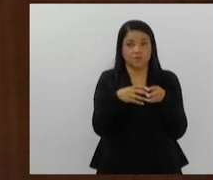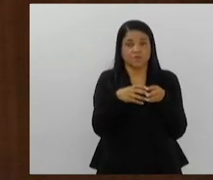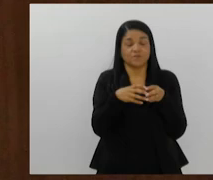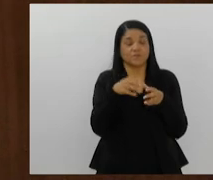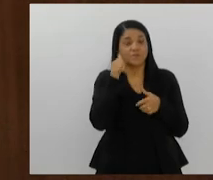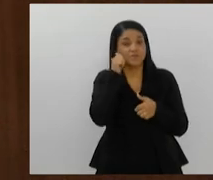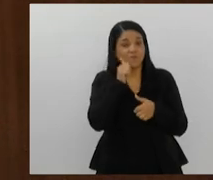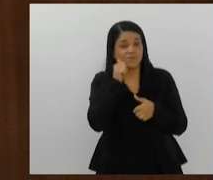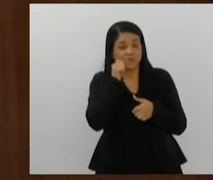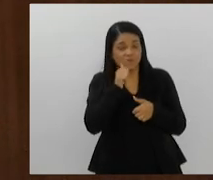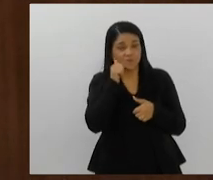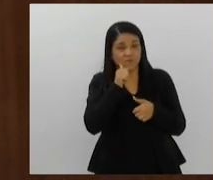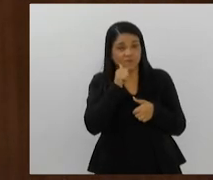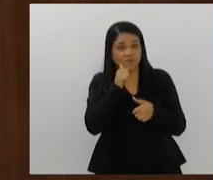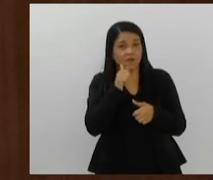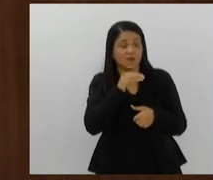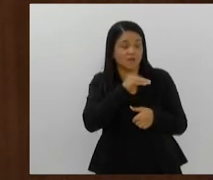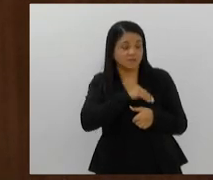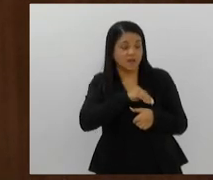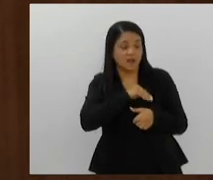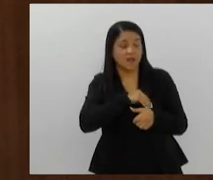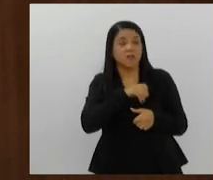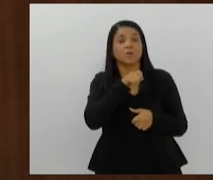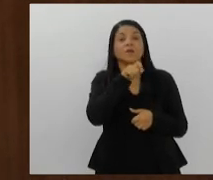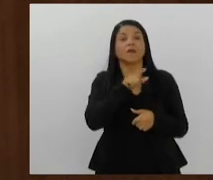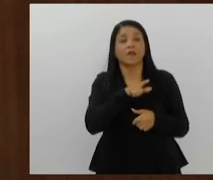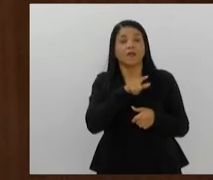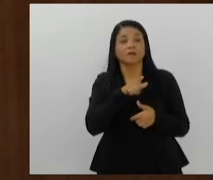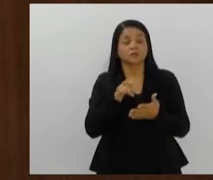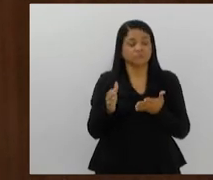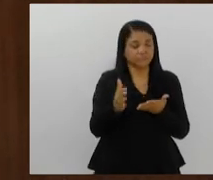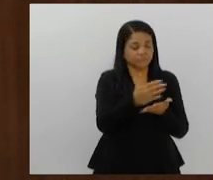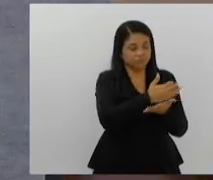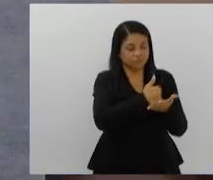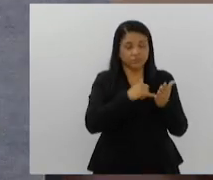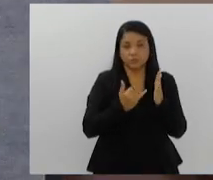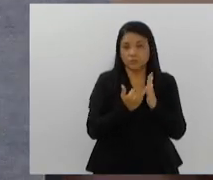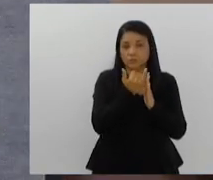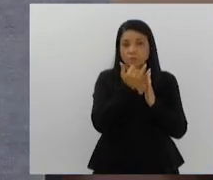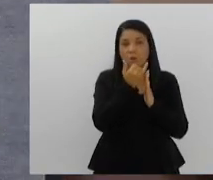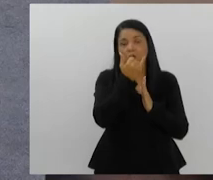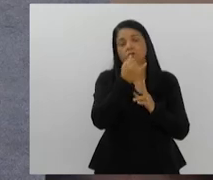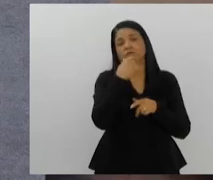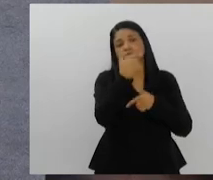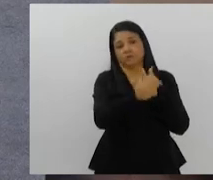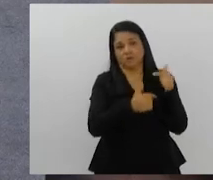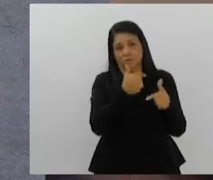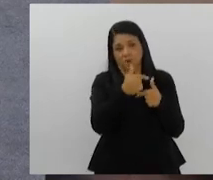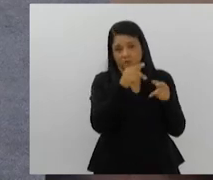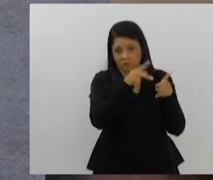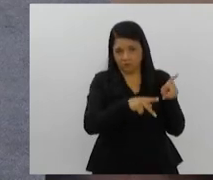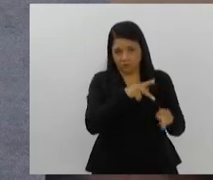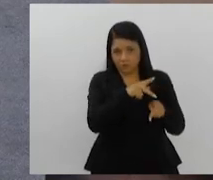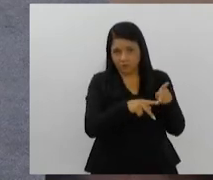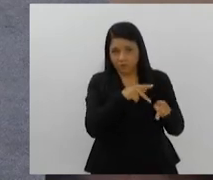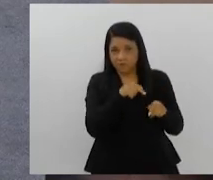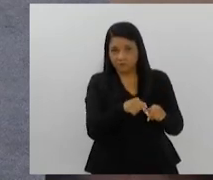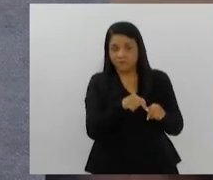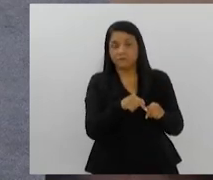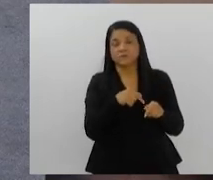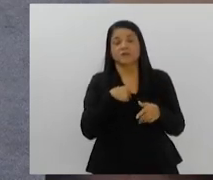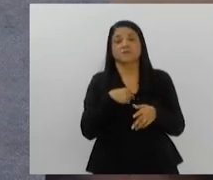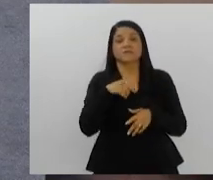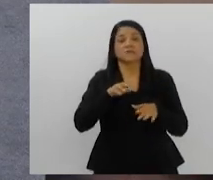vem diretamente da contribuição do imposto dos trabalhadores. Então, muitas vezes, nós não temos determinados